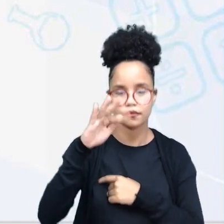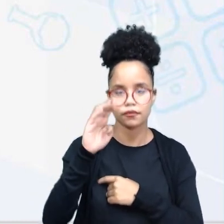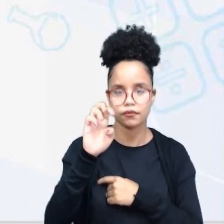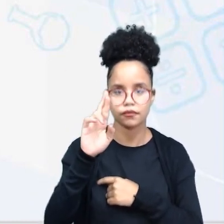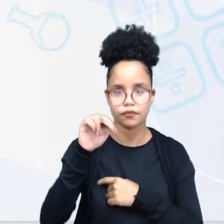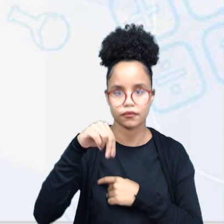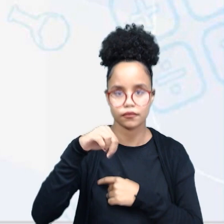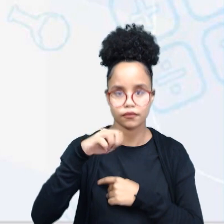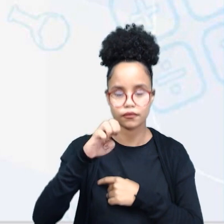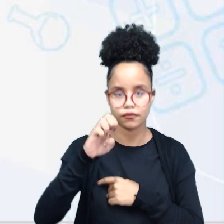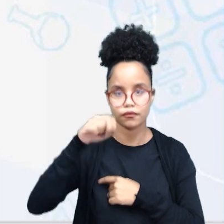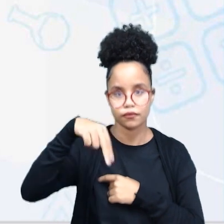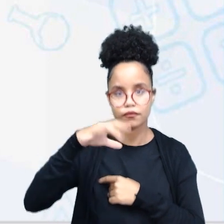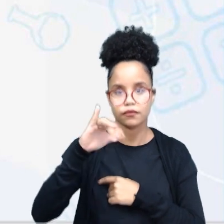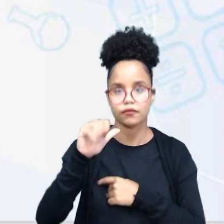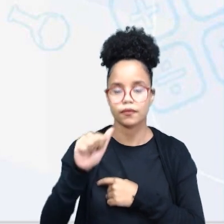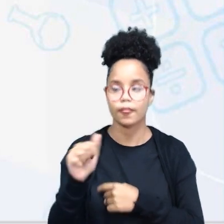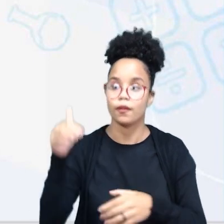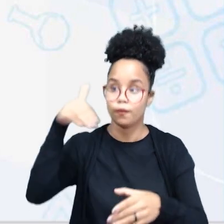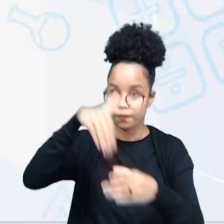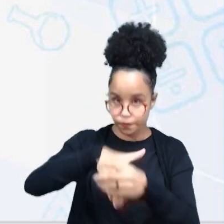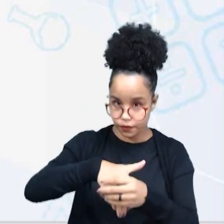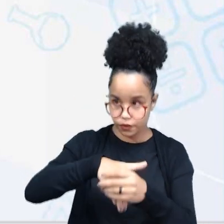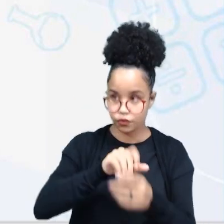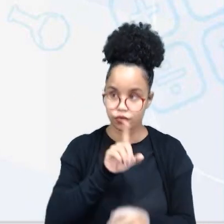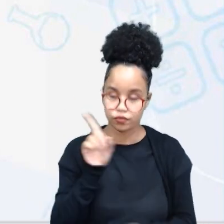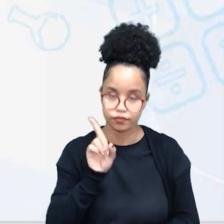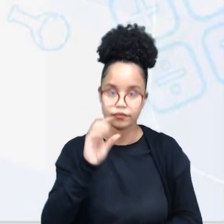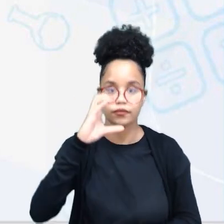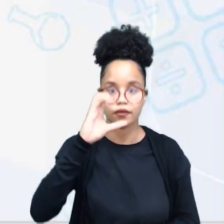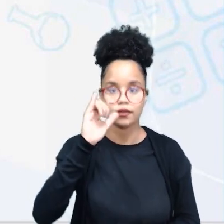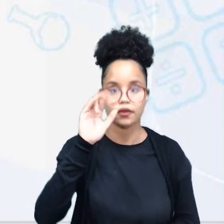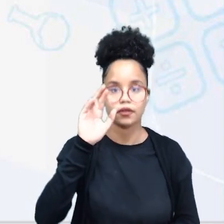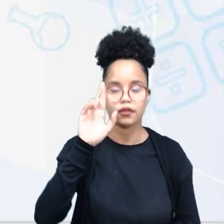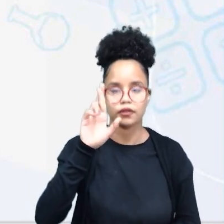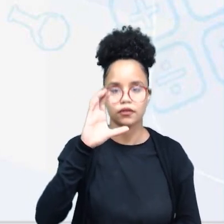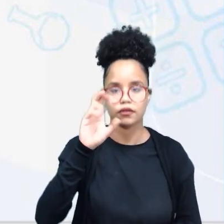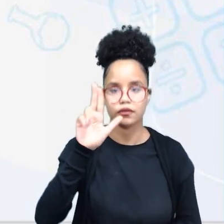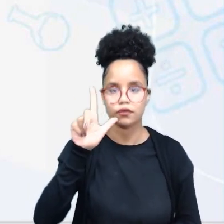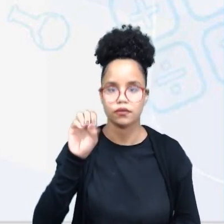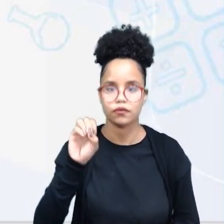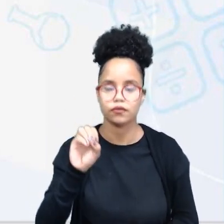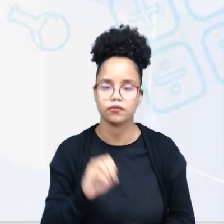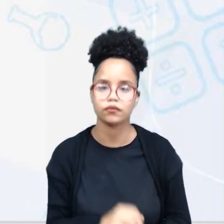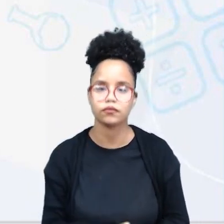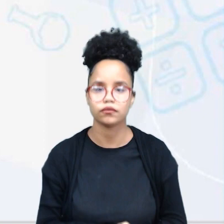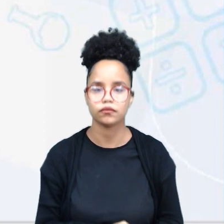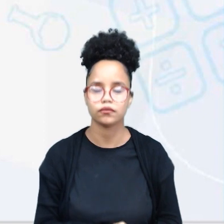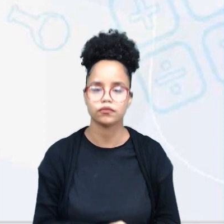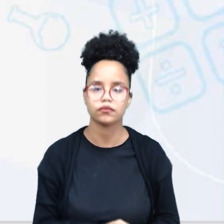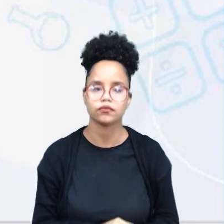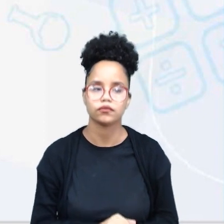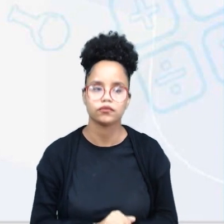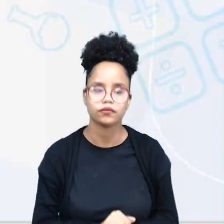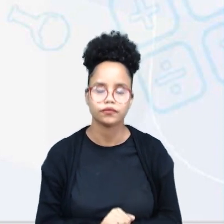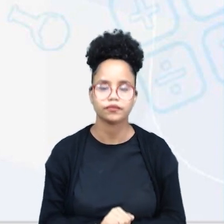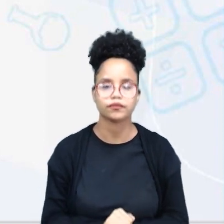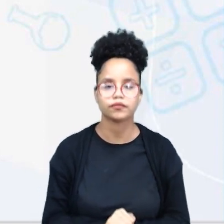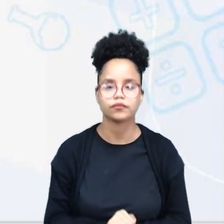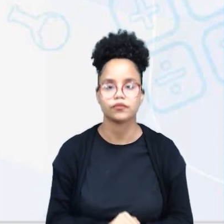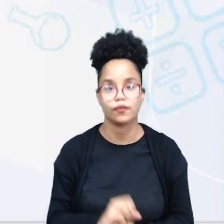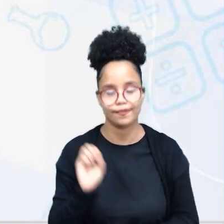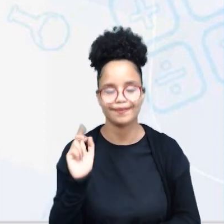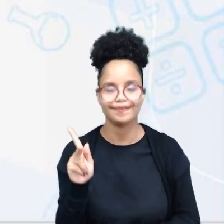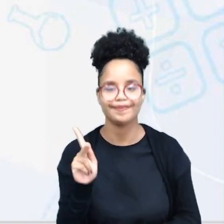círculo é a parte bom então não esqueça mais disso tá circunferência é só o contorno o círculo é a parte de dentro